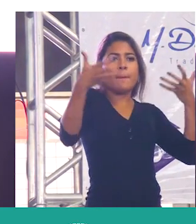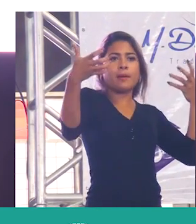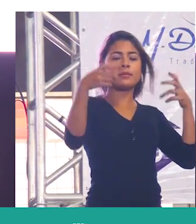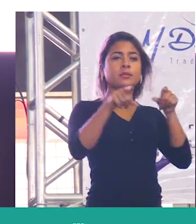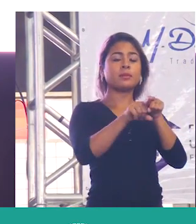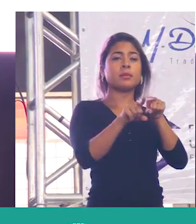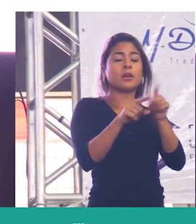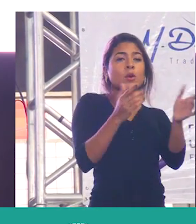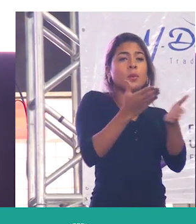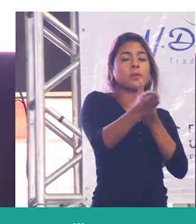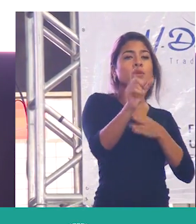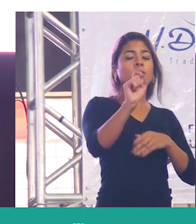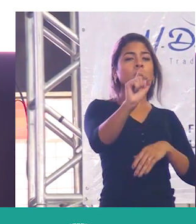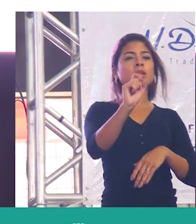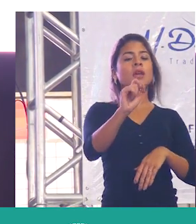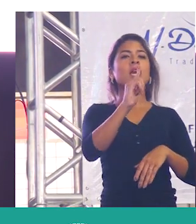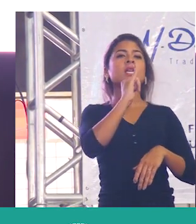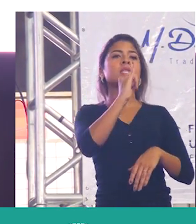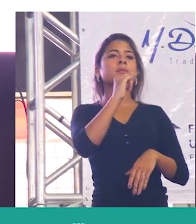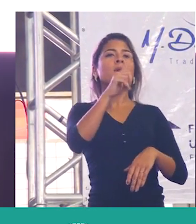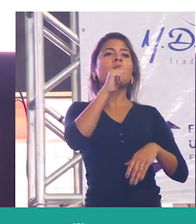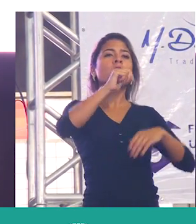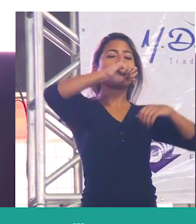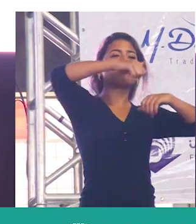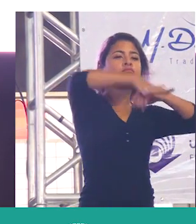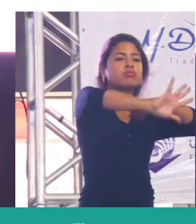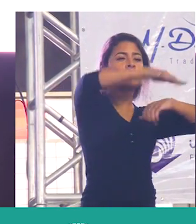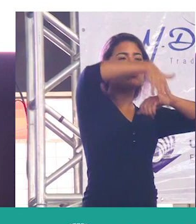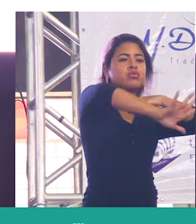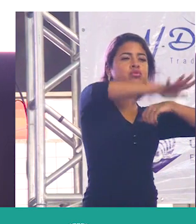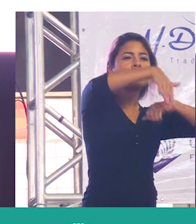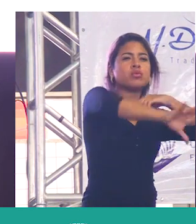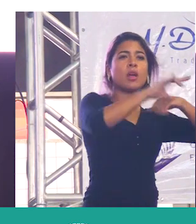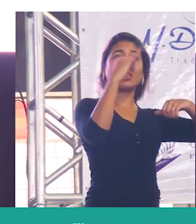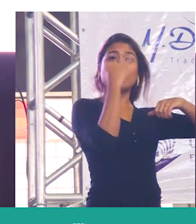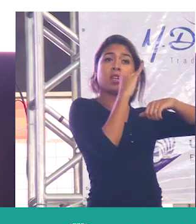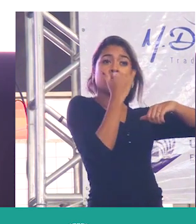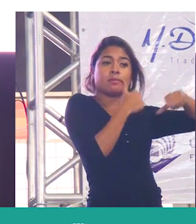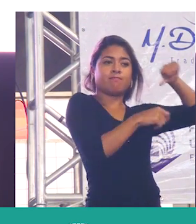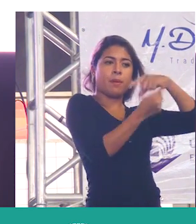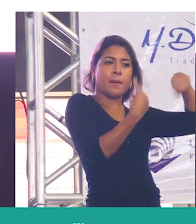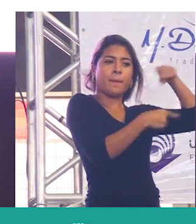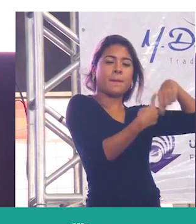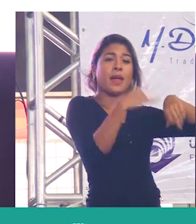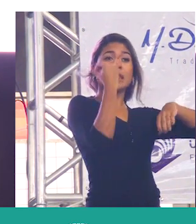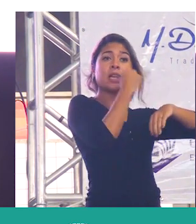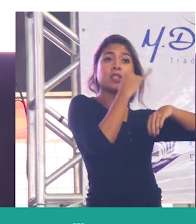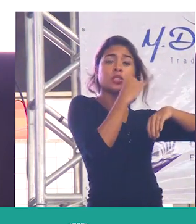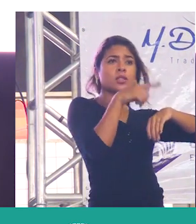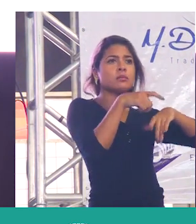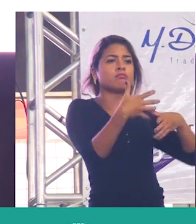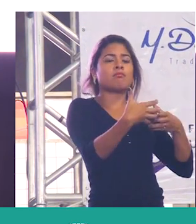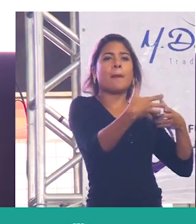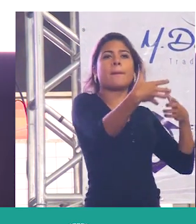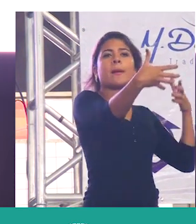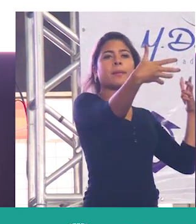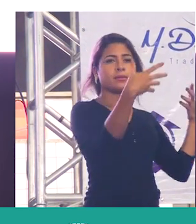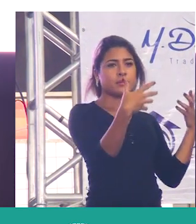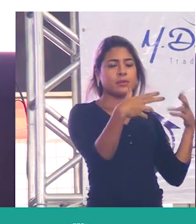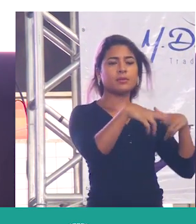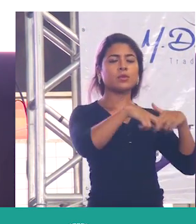de hidrelétricas também por essa época aumenta muito. Então, JK, ele é um